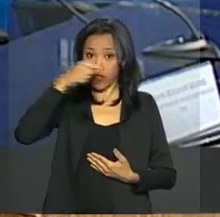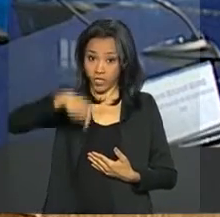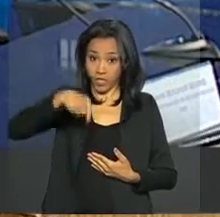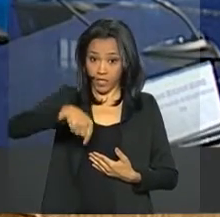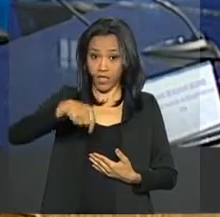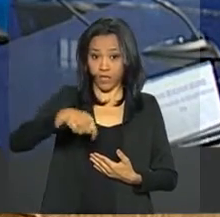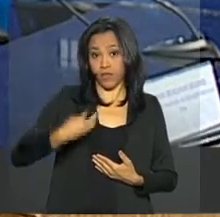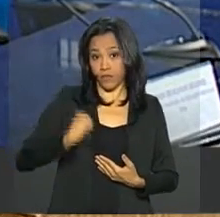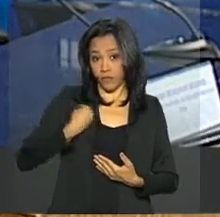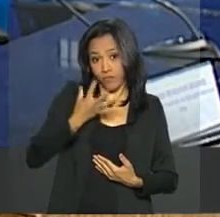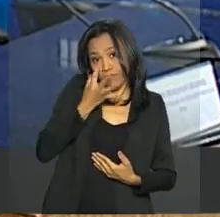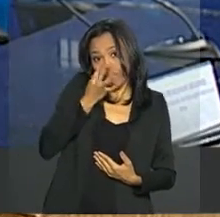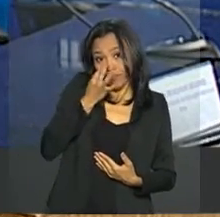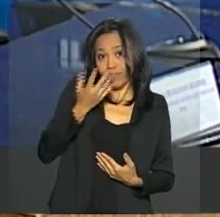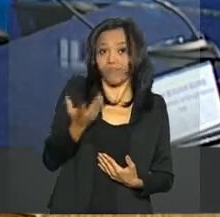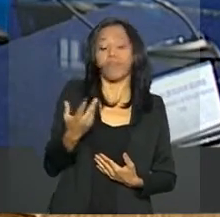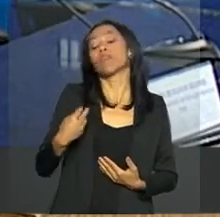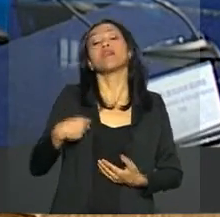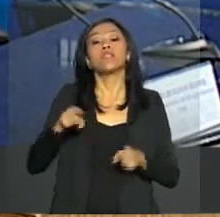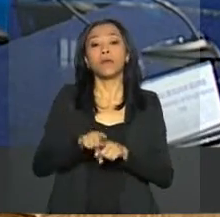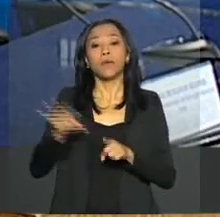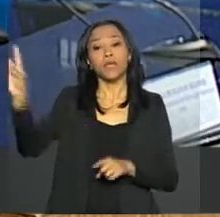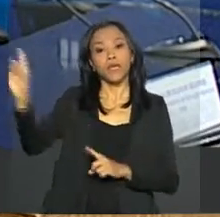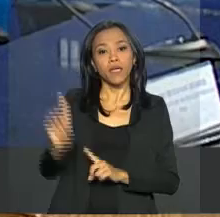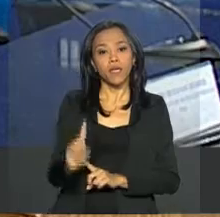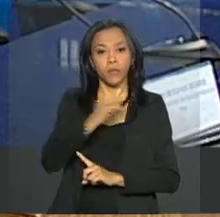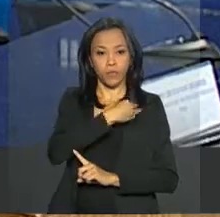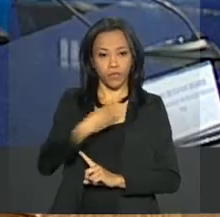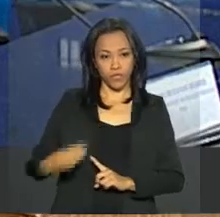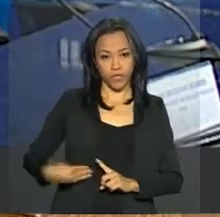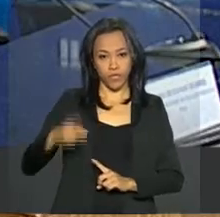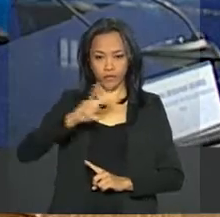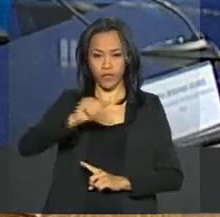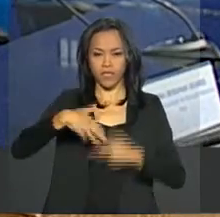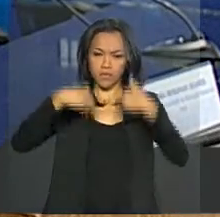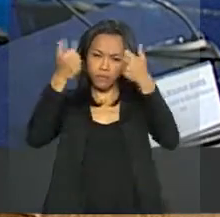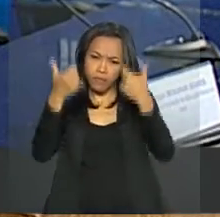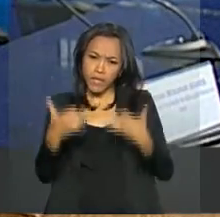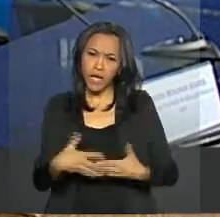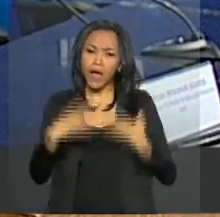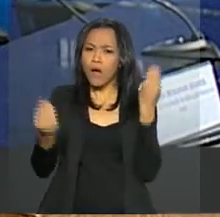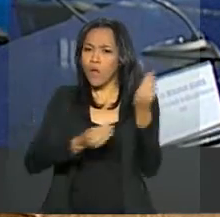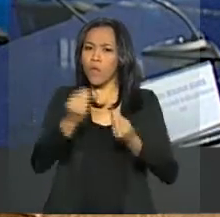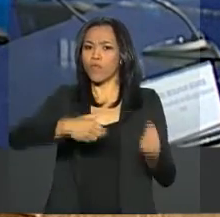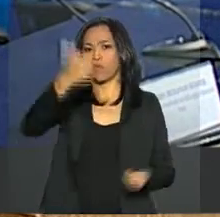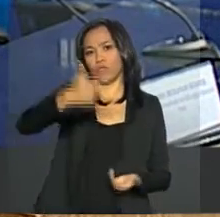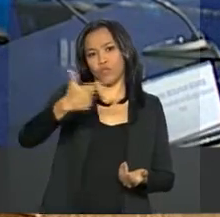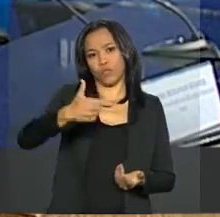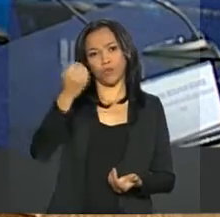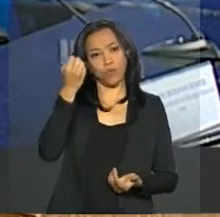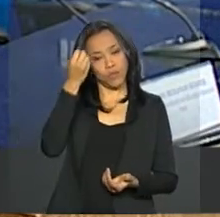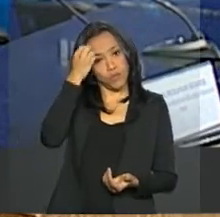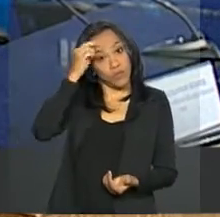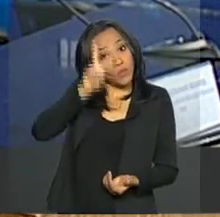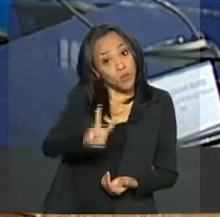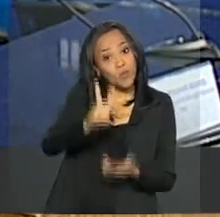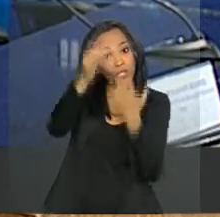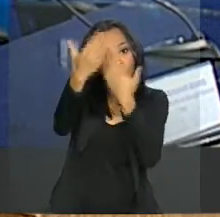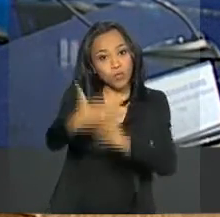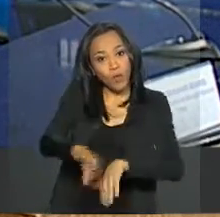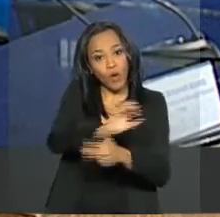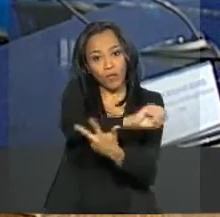estou. O ministro da Educação, Rocieli Soares, vai explicar como foi esse segundo dia de Exame Nacional do Ensino Médio e você